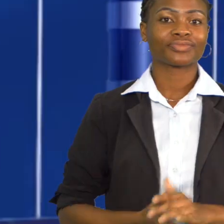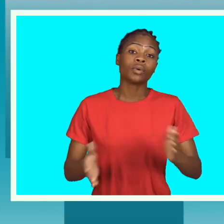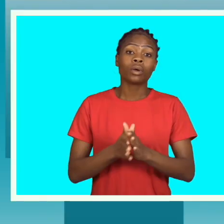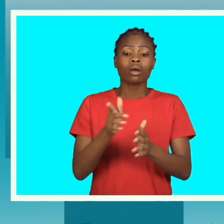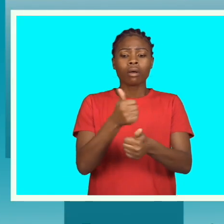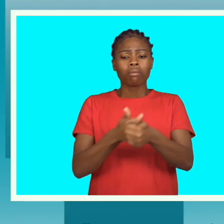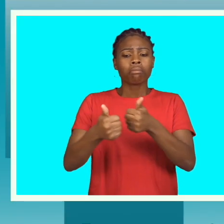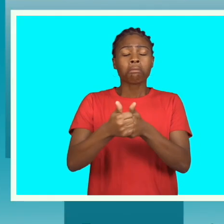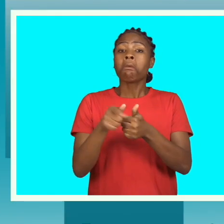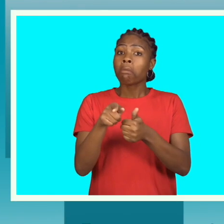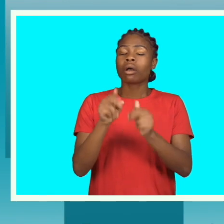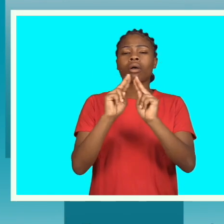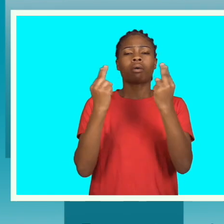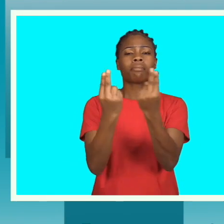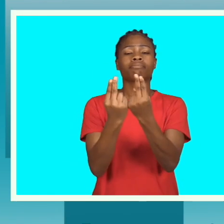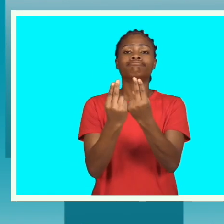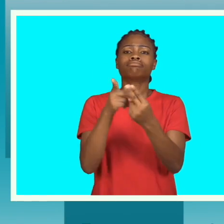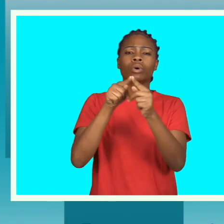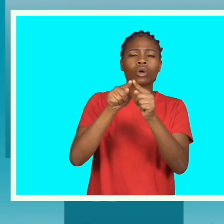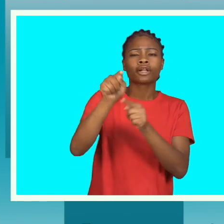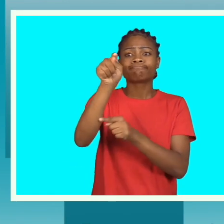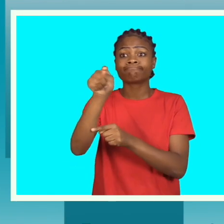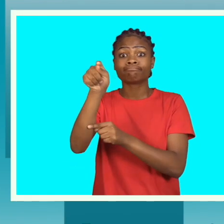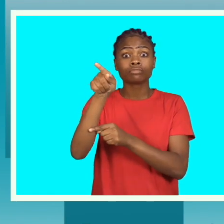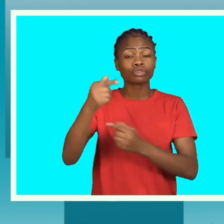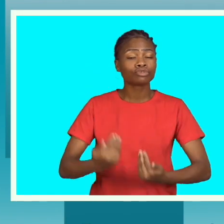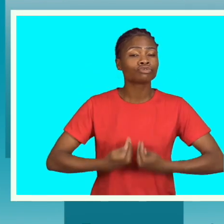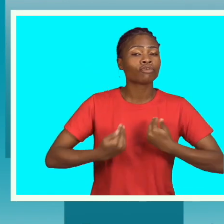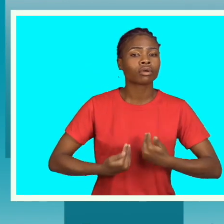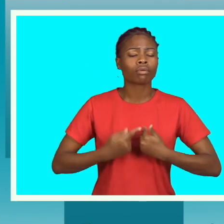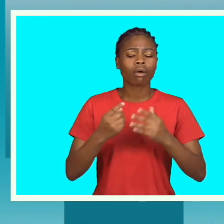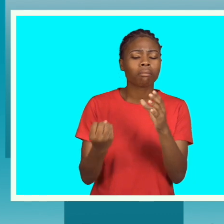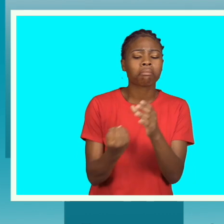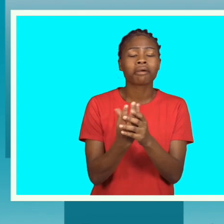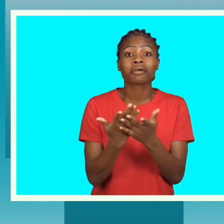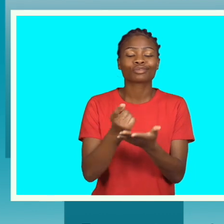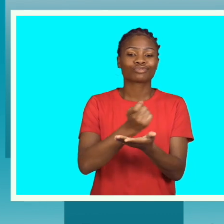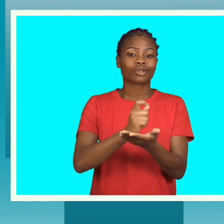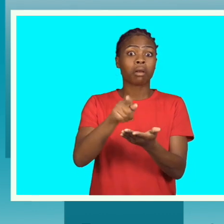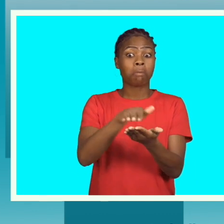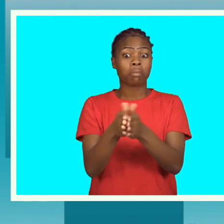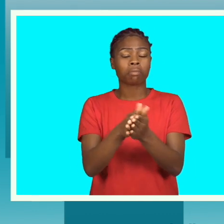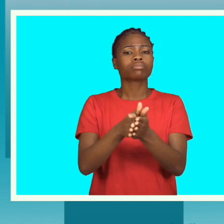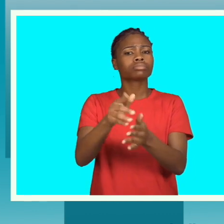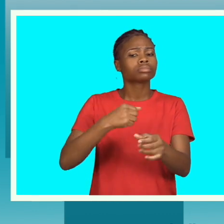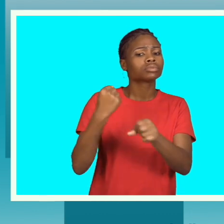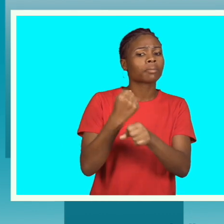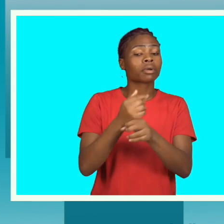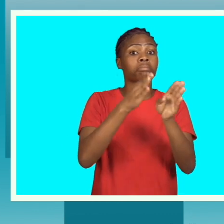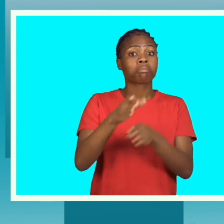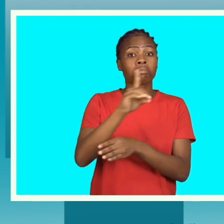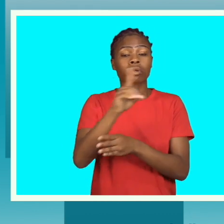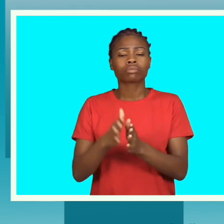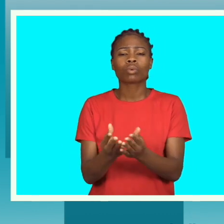província de Maputo. Representantes dos conselhos distritais da juventude defendem a criação de escolas preparadas para trabalhar com